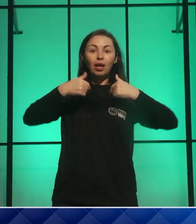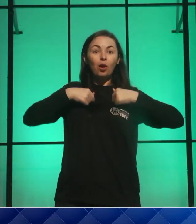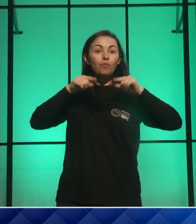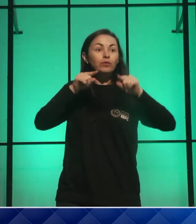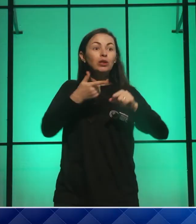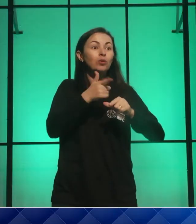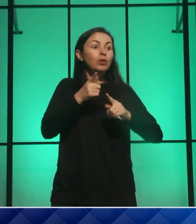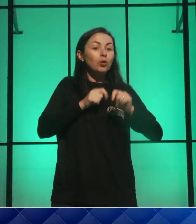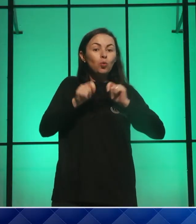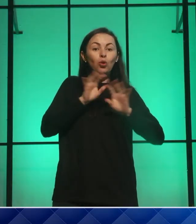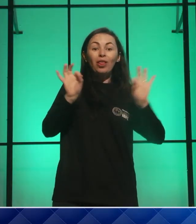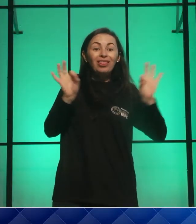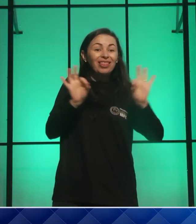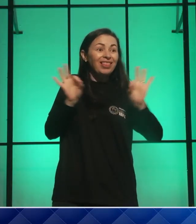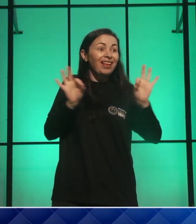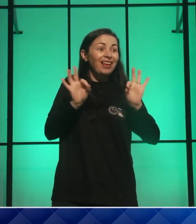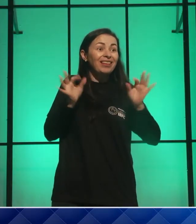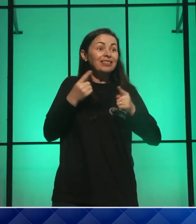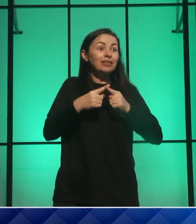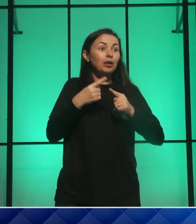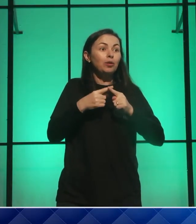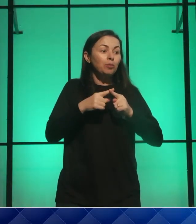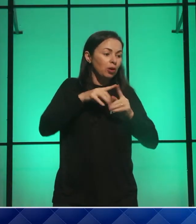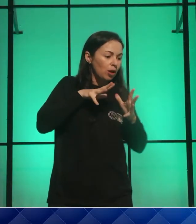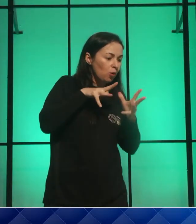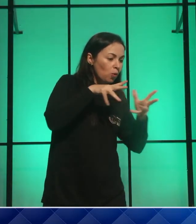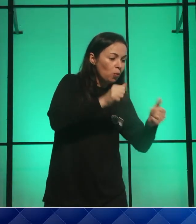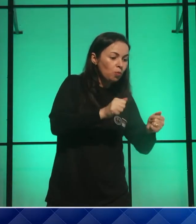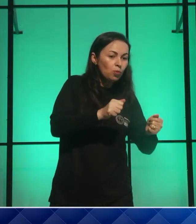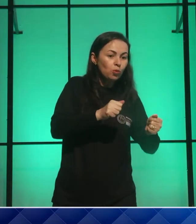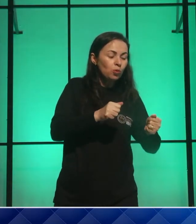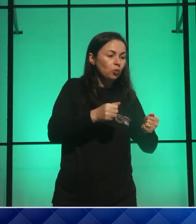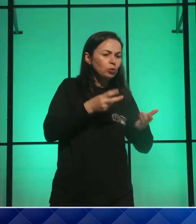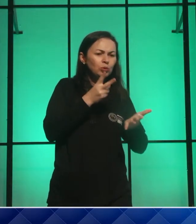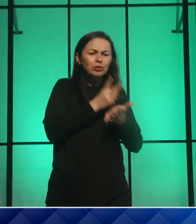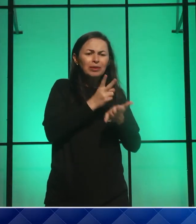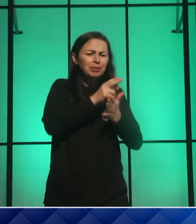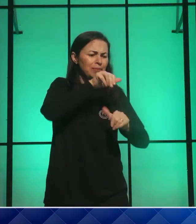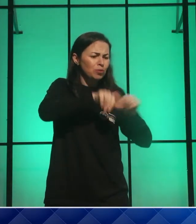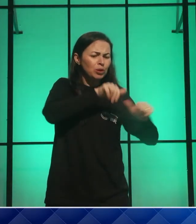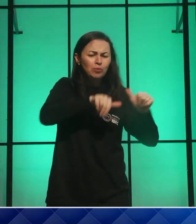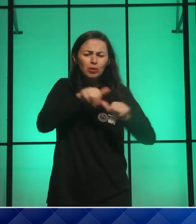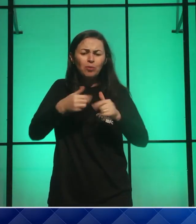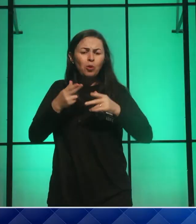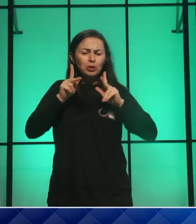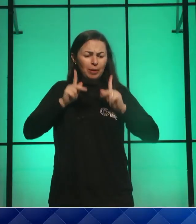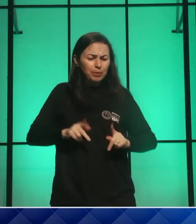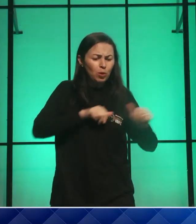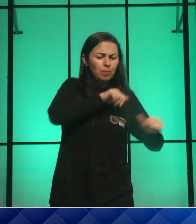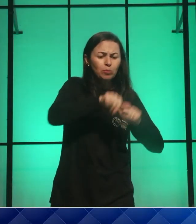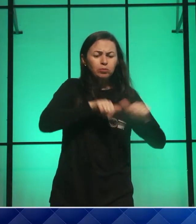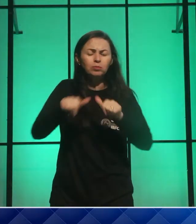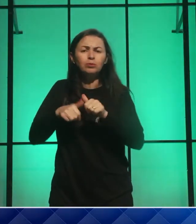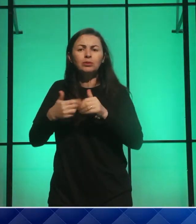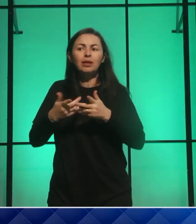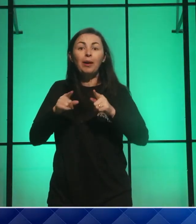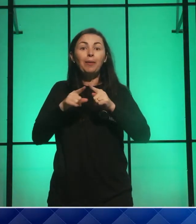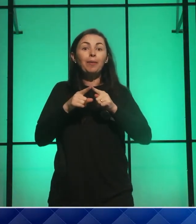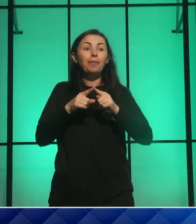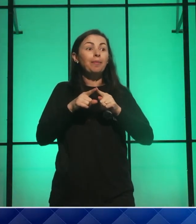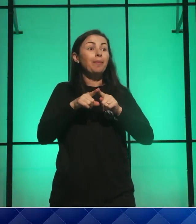podemos controlar nada. O mundo está em constante mudança, as pessoas estão em constante mudança,